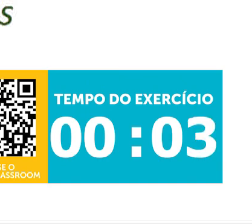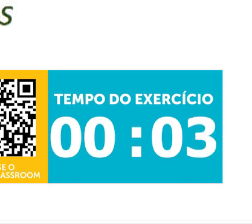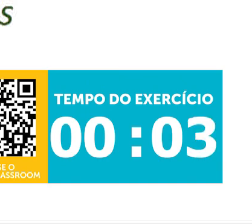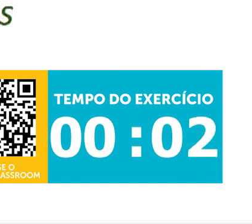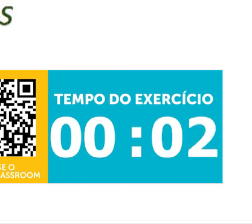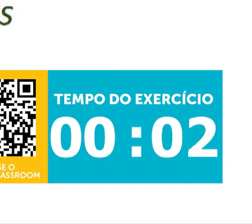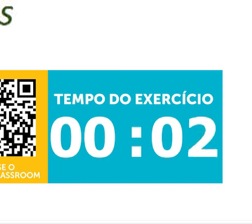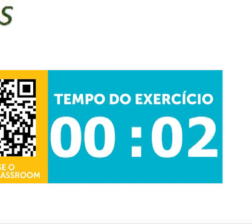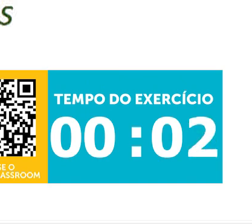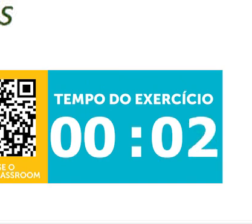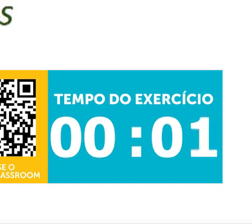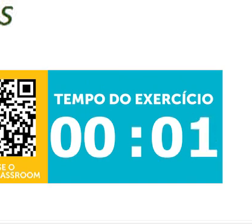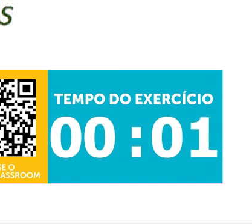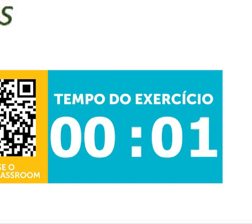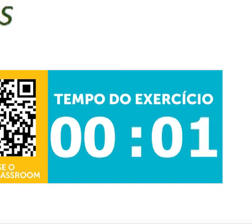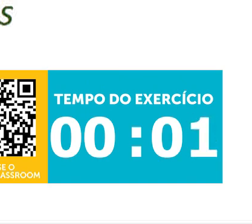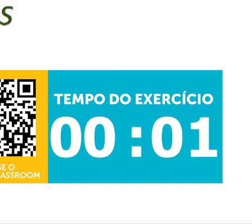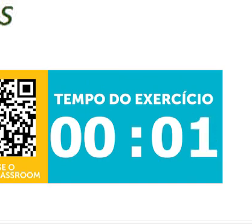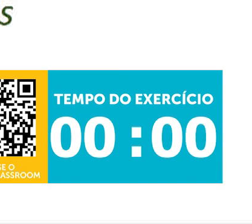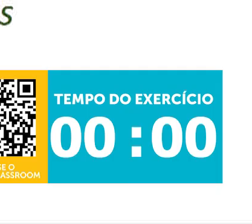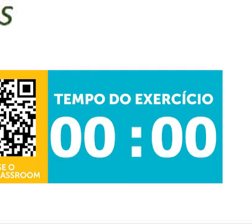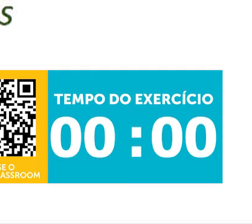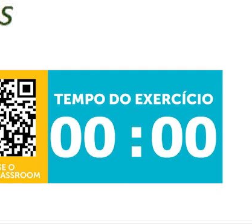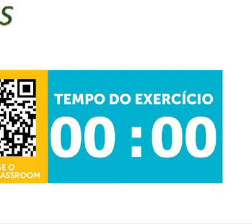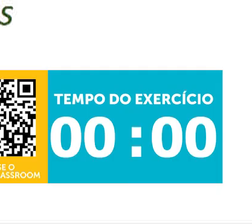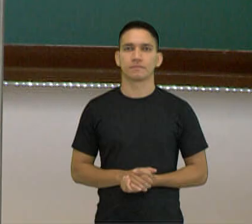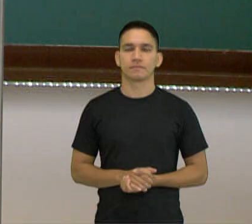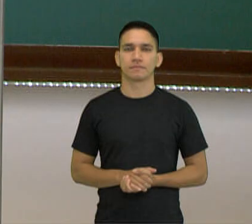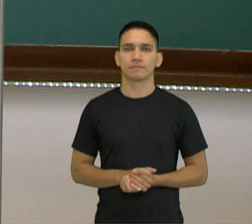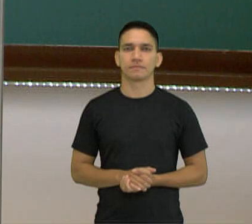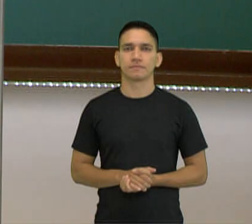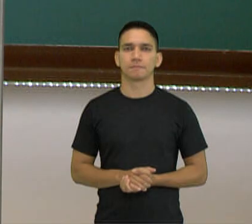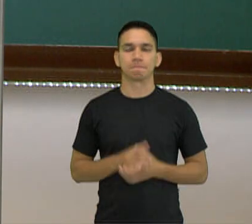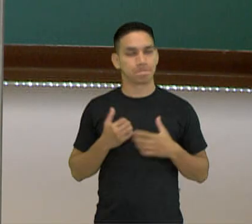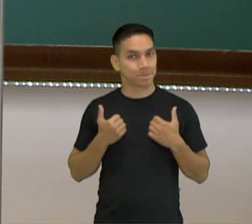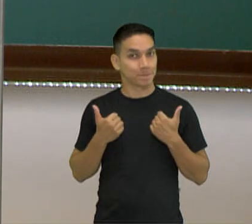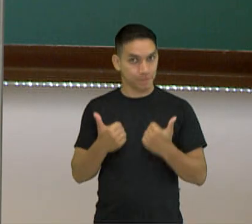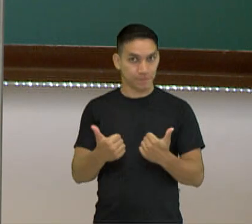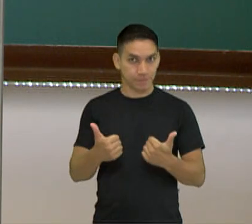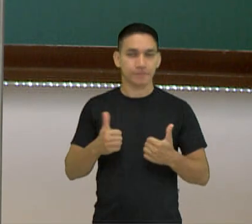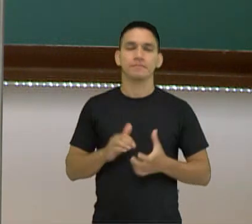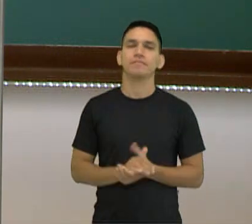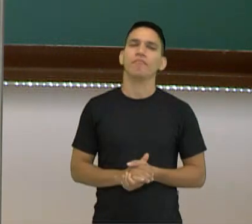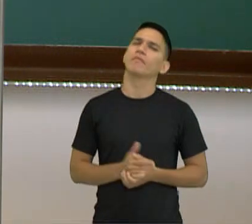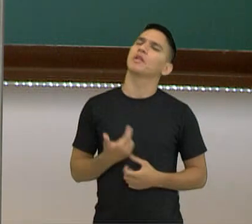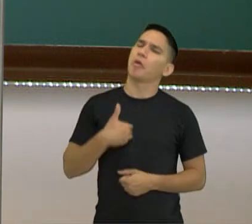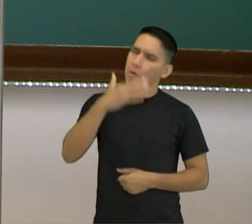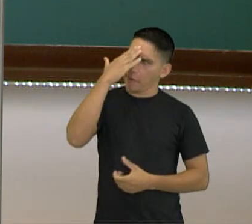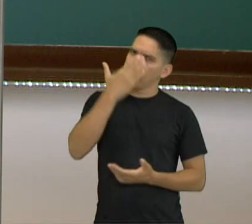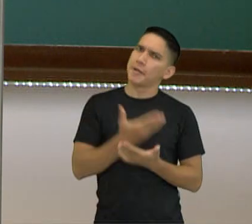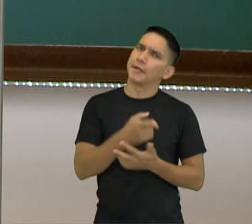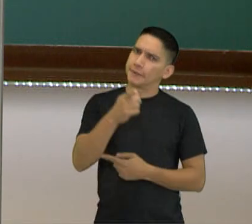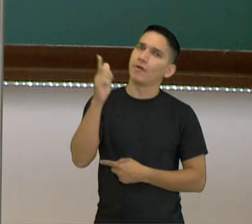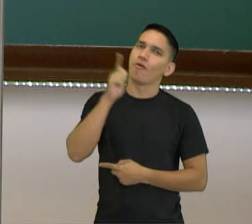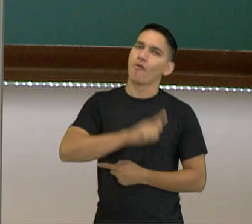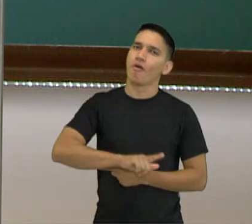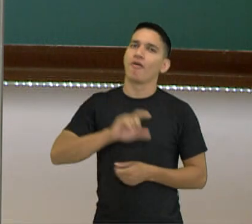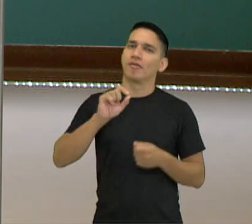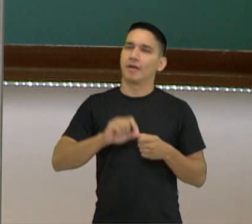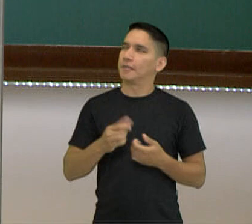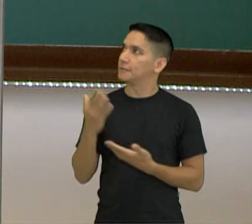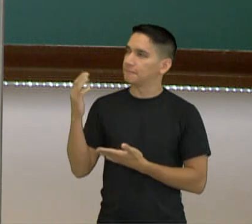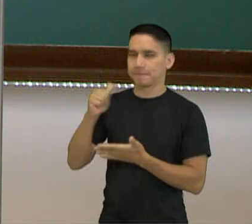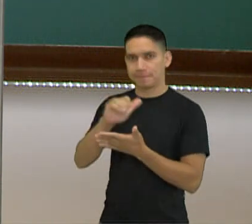Muito bem, Tenho certeza que você conseguiu fazer